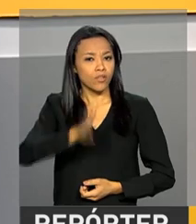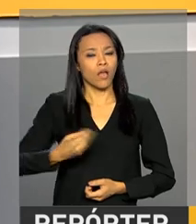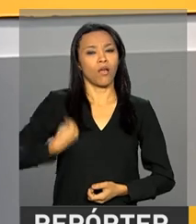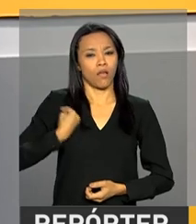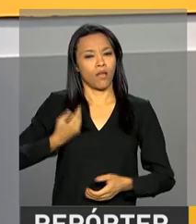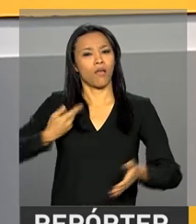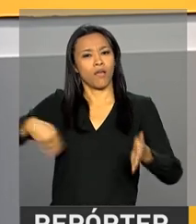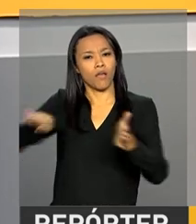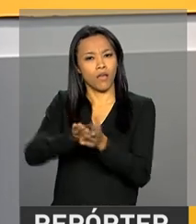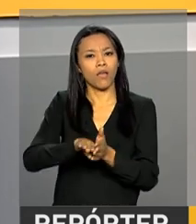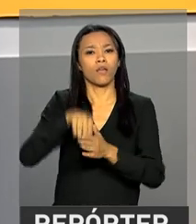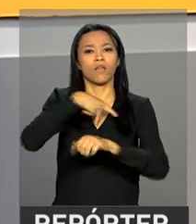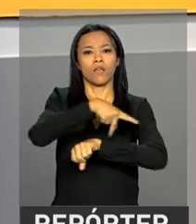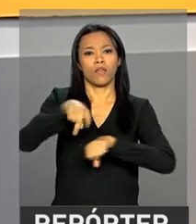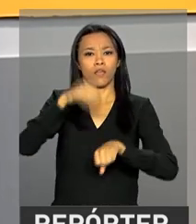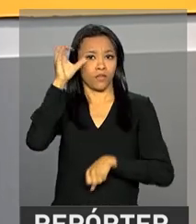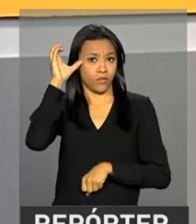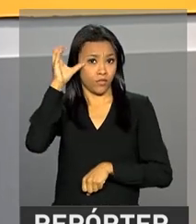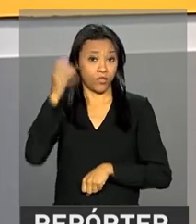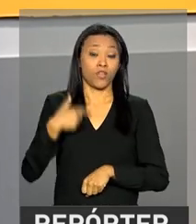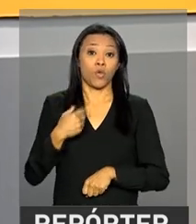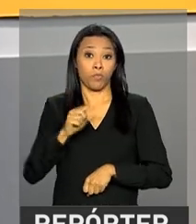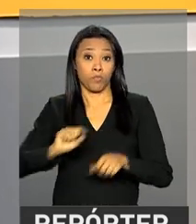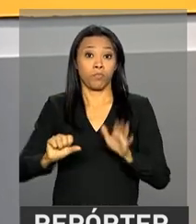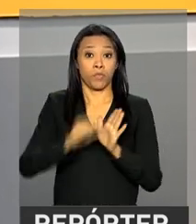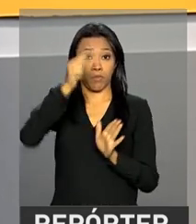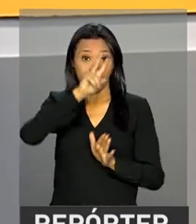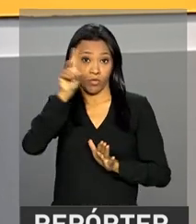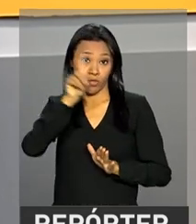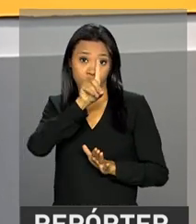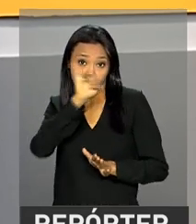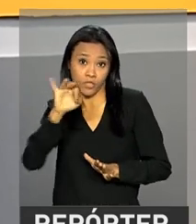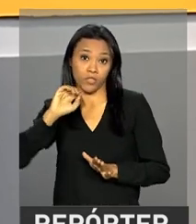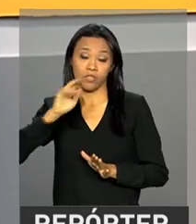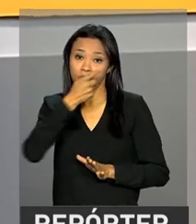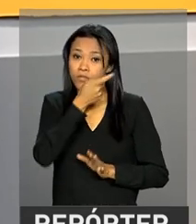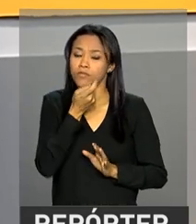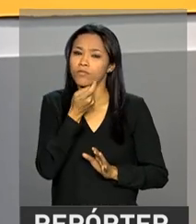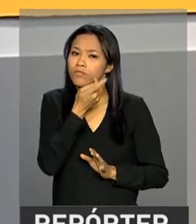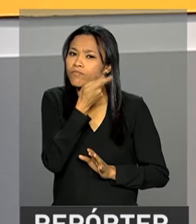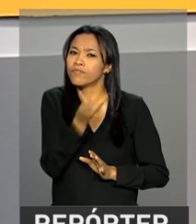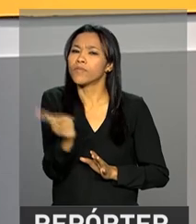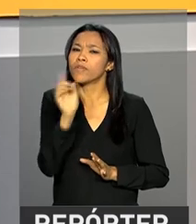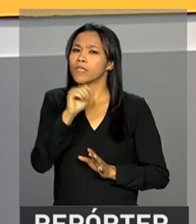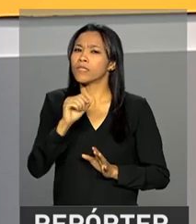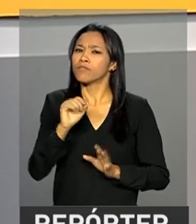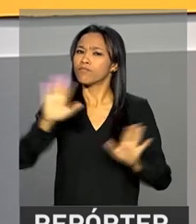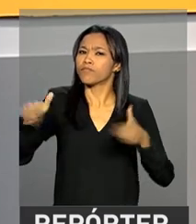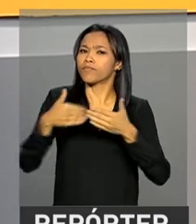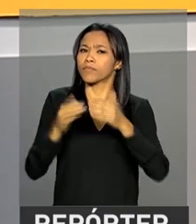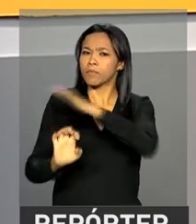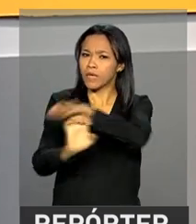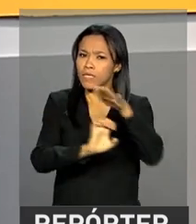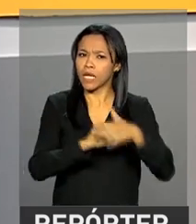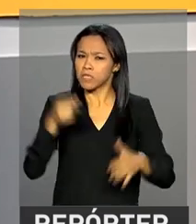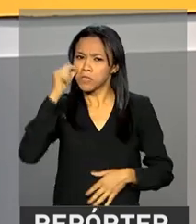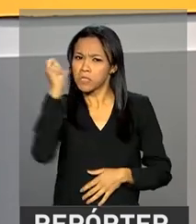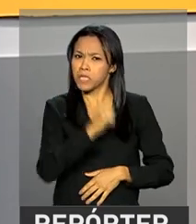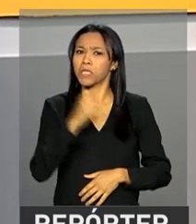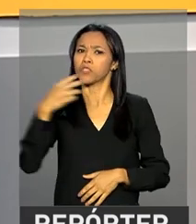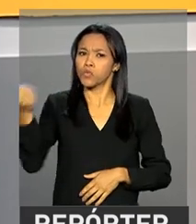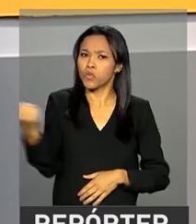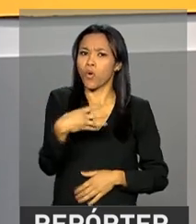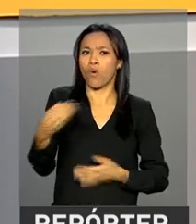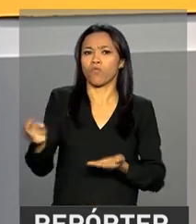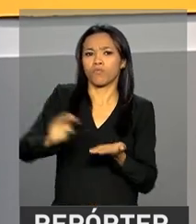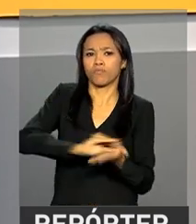na China. No primeiro dia de viagem oficial, ele teve encontro com empresários e destacou o interesse dos chineses em fazer